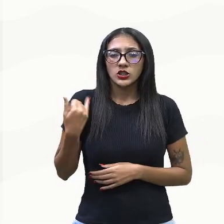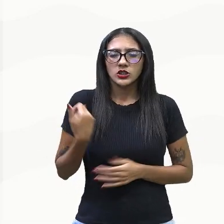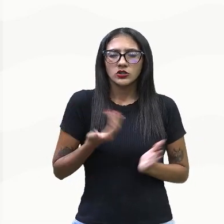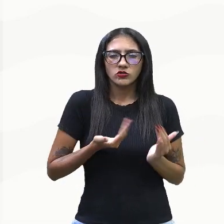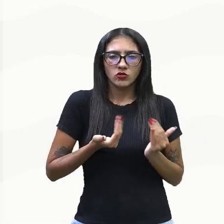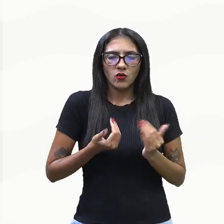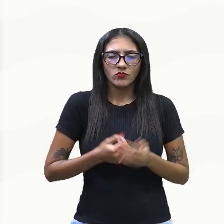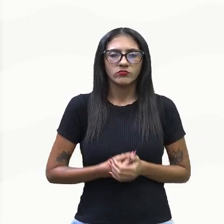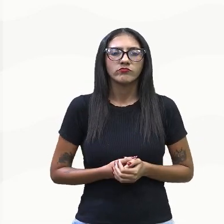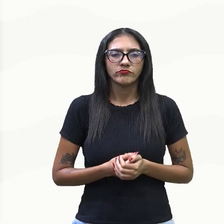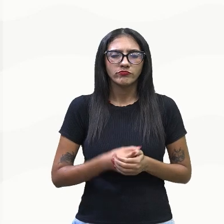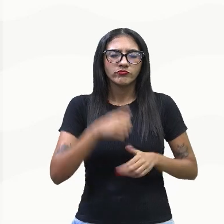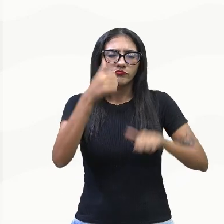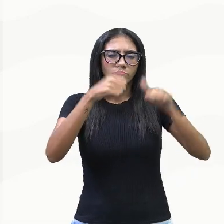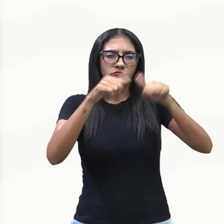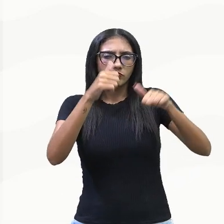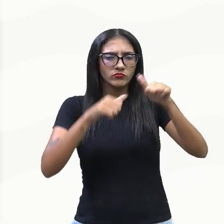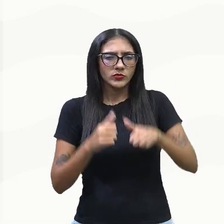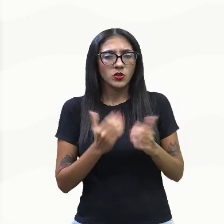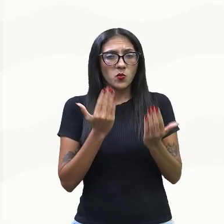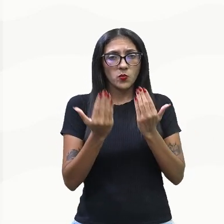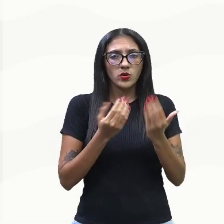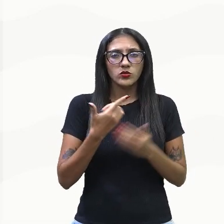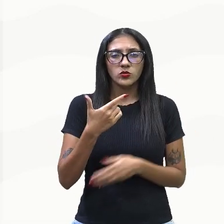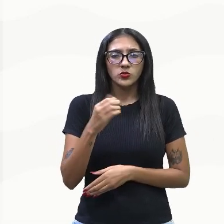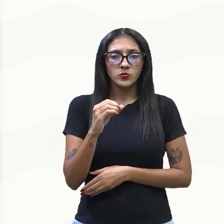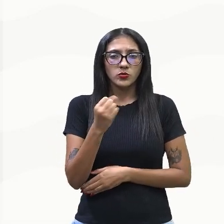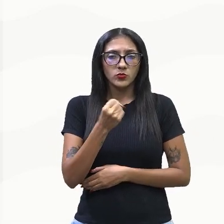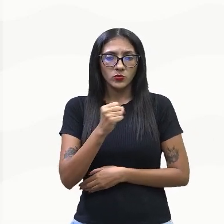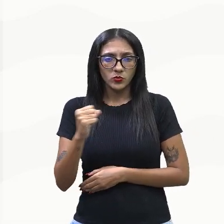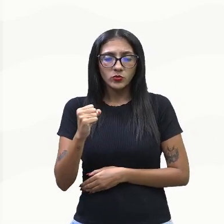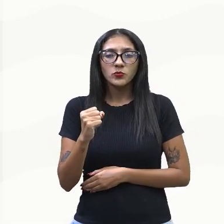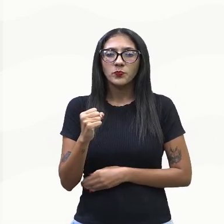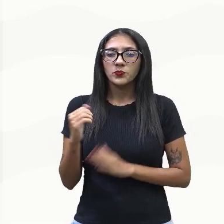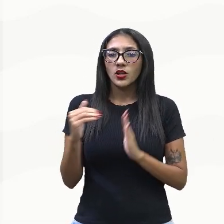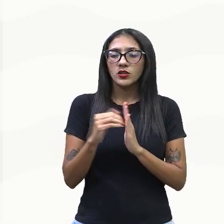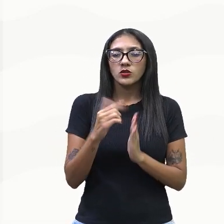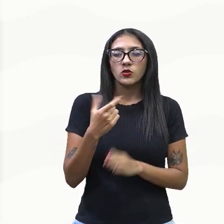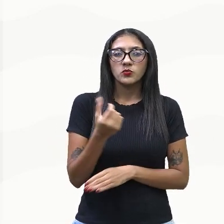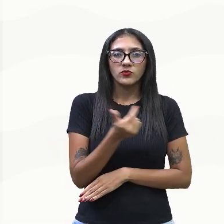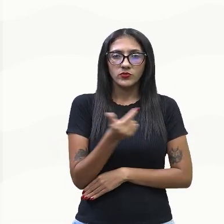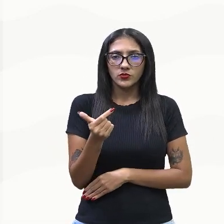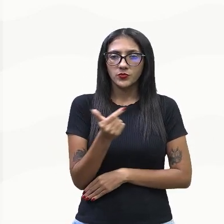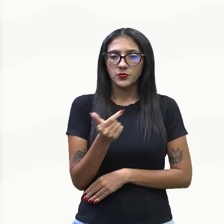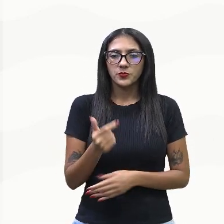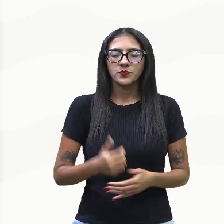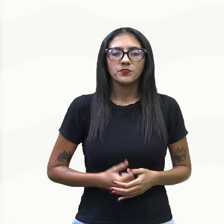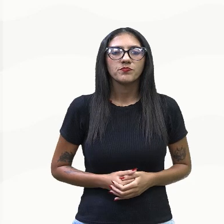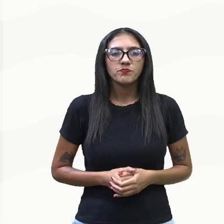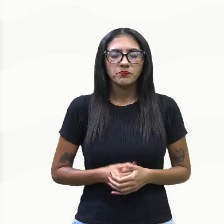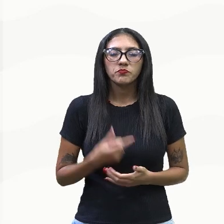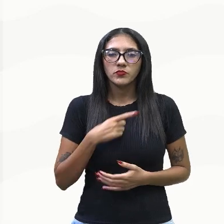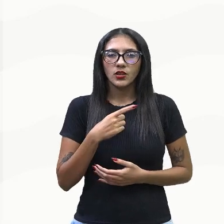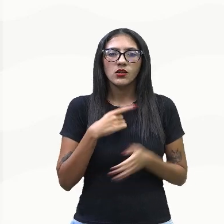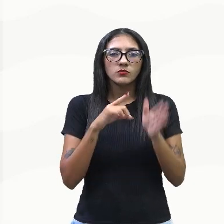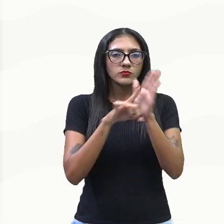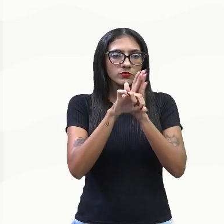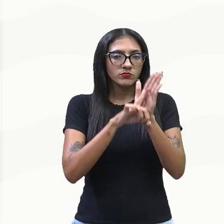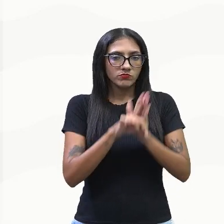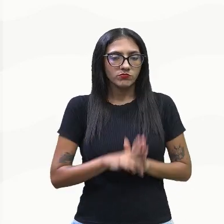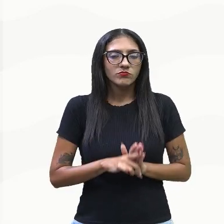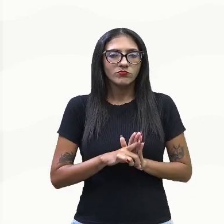análise epidemiológica entre 2008 e 2022. Então, aqui, ó, foi feita uma pesquisa